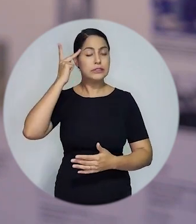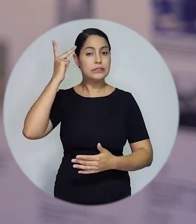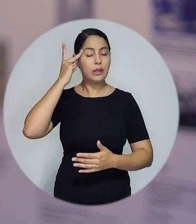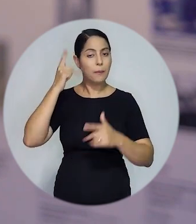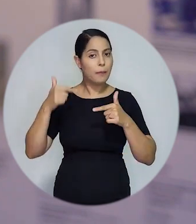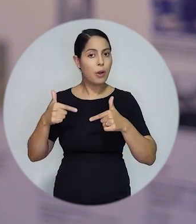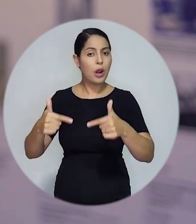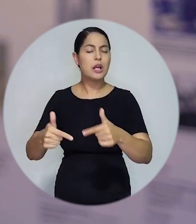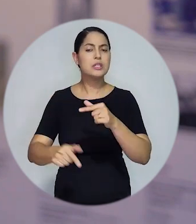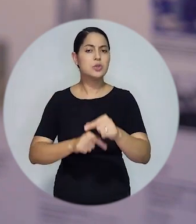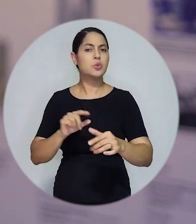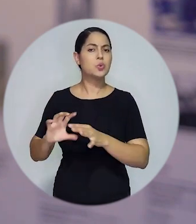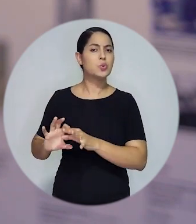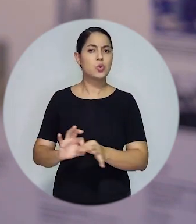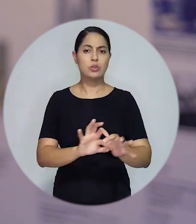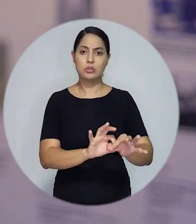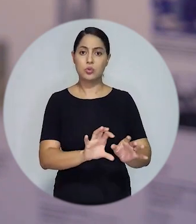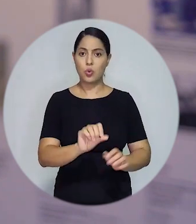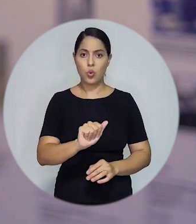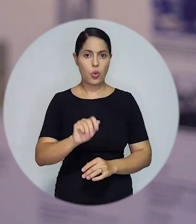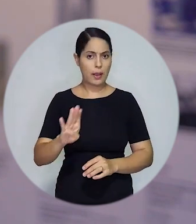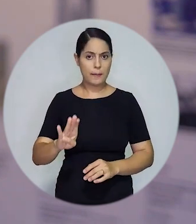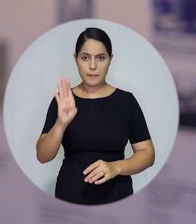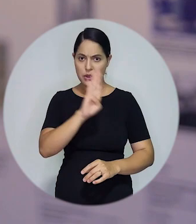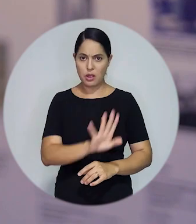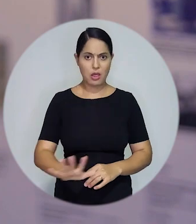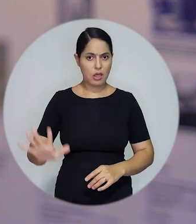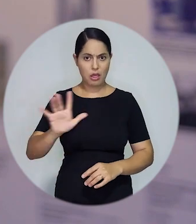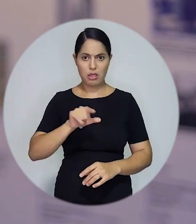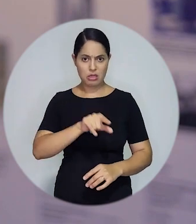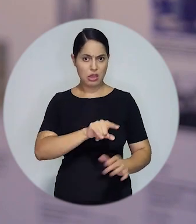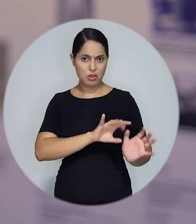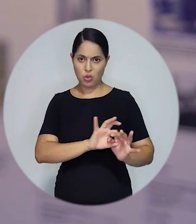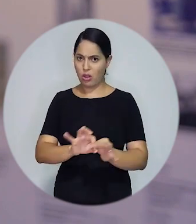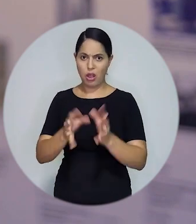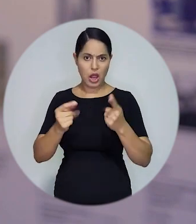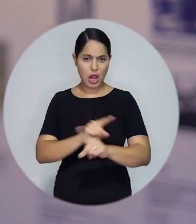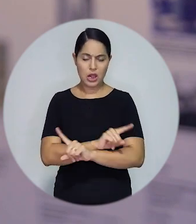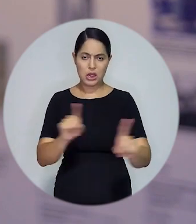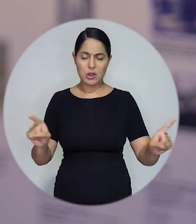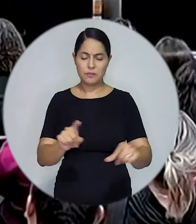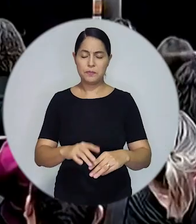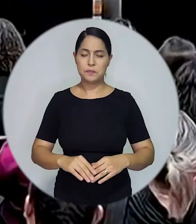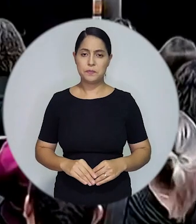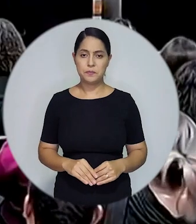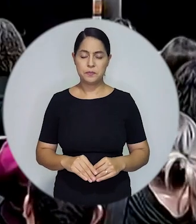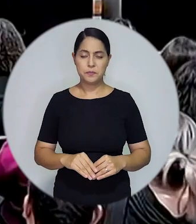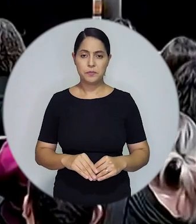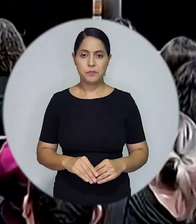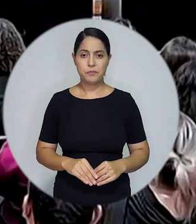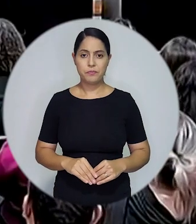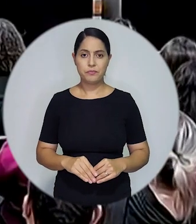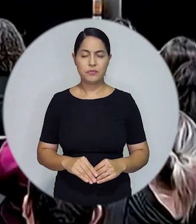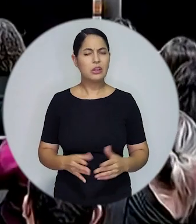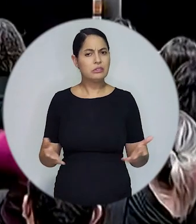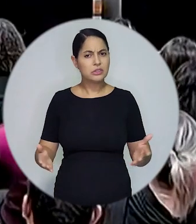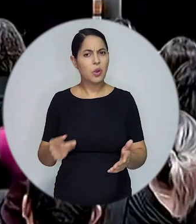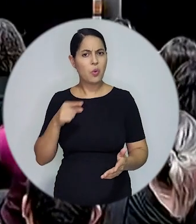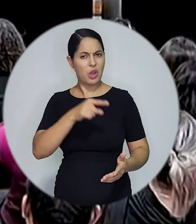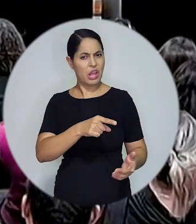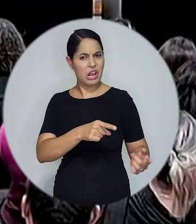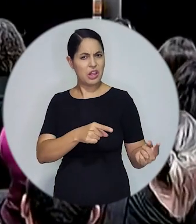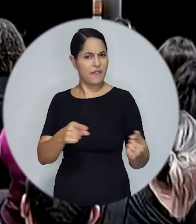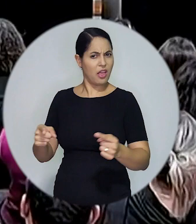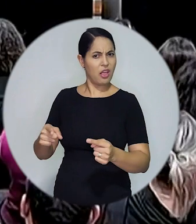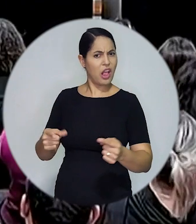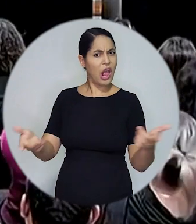a mensagem passada foi de que a OAB Nacional não vai aceitar intransigências. Está na hora desse violador